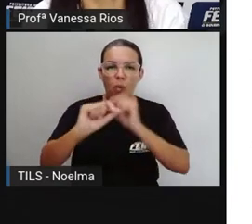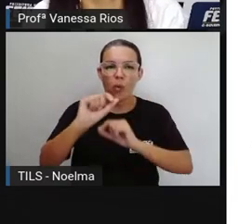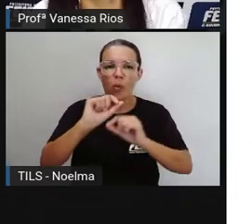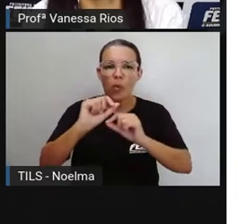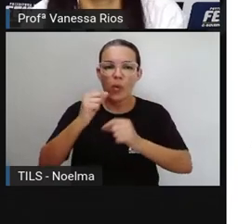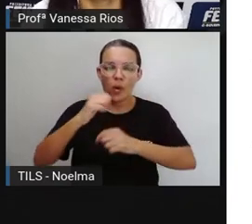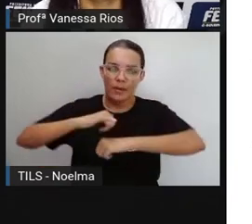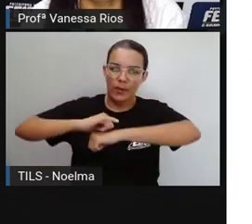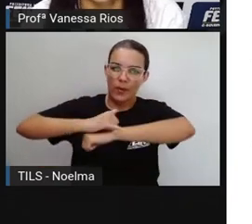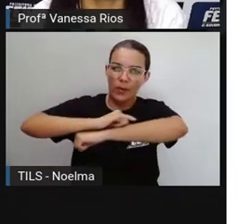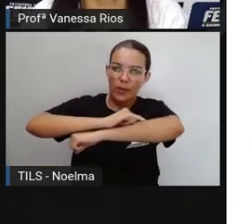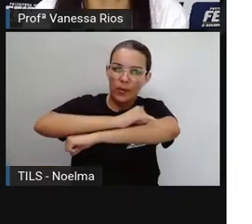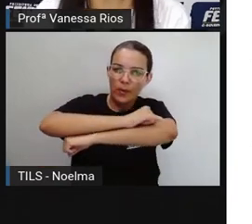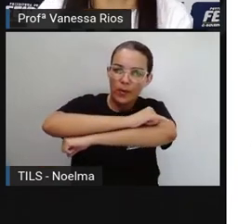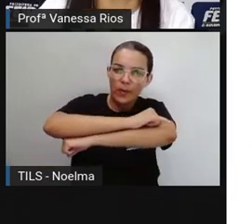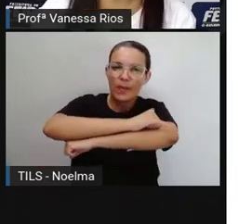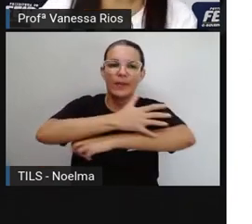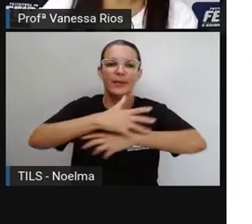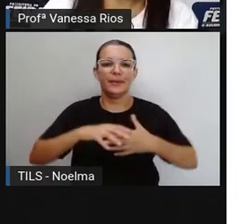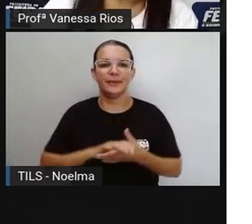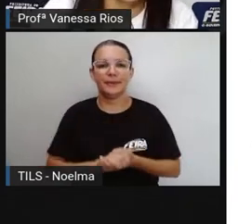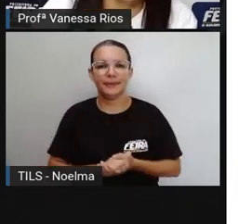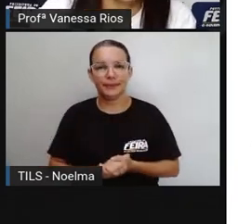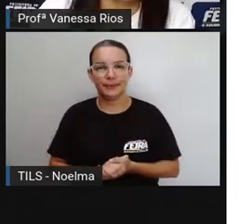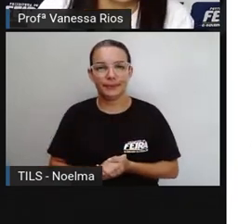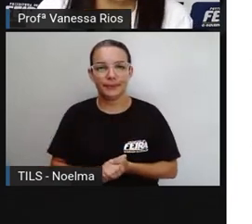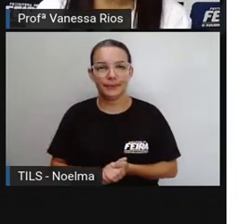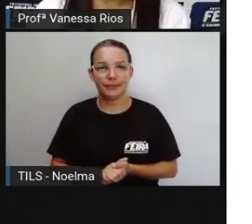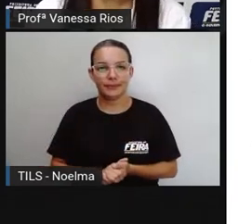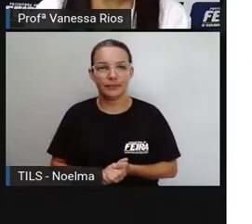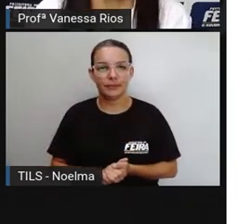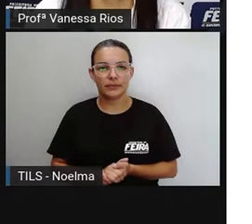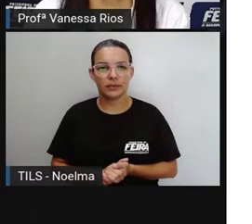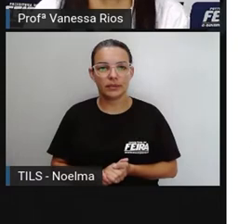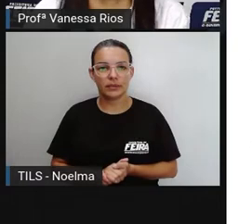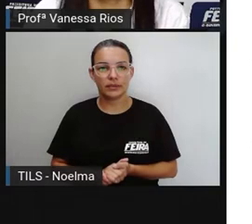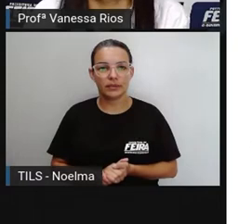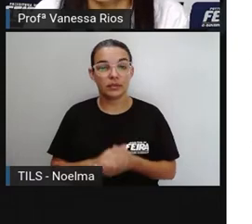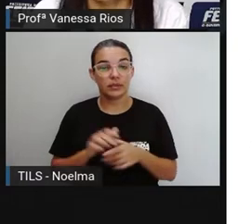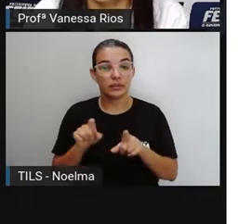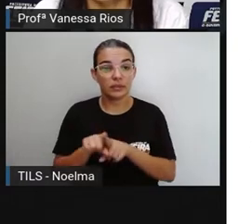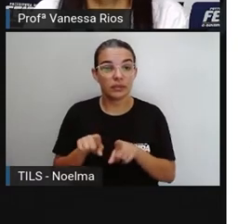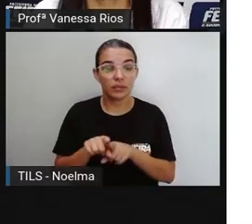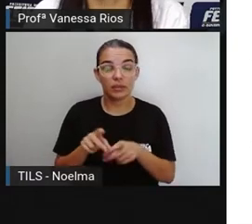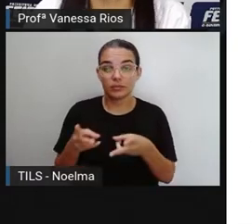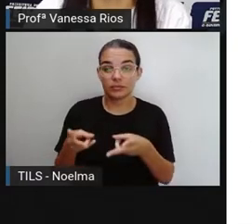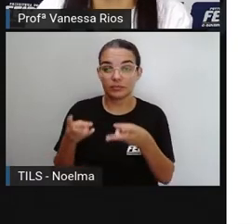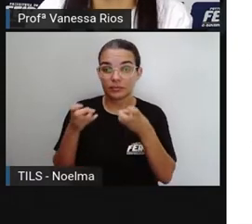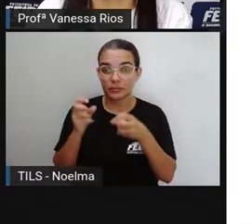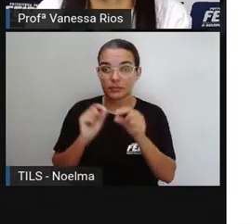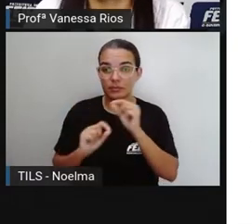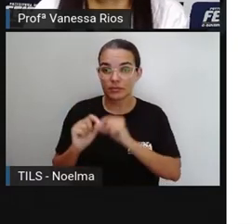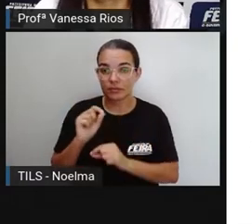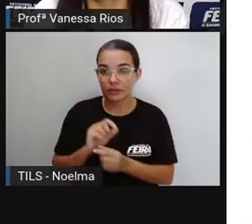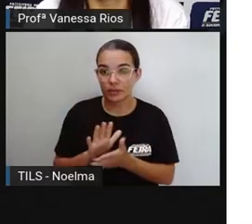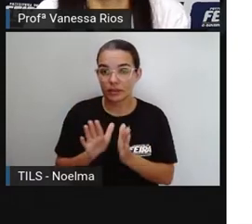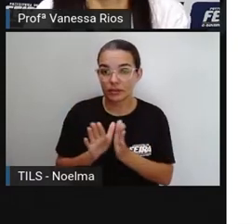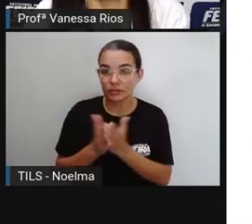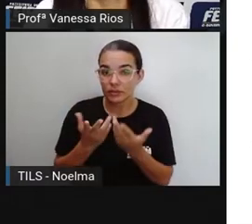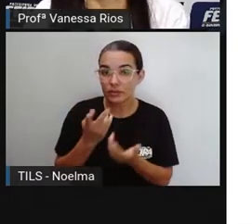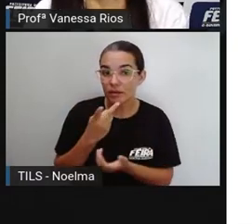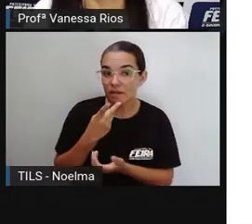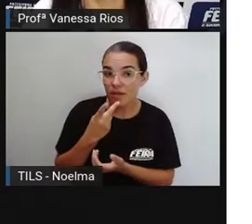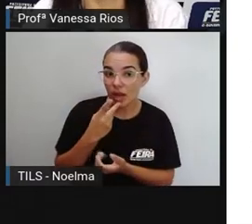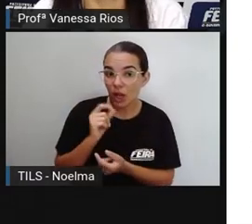níveis de gordura corporal e também de massa magra. E a gente observa aí, inclusive quando a gente falou